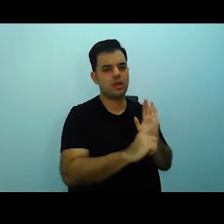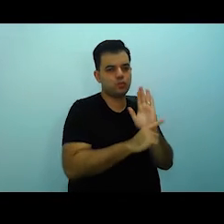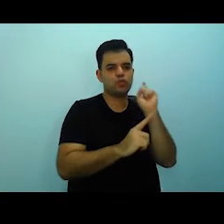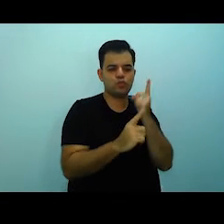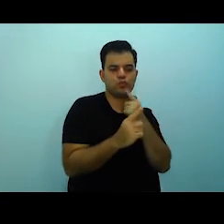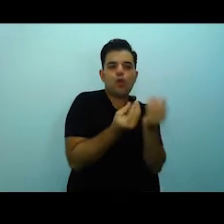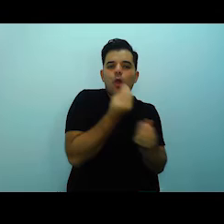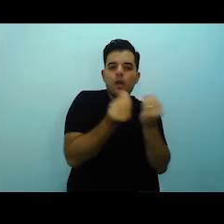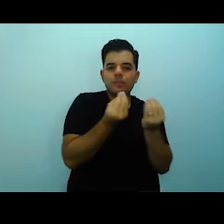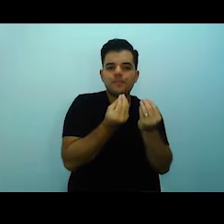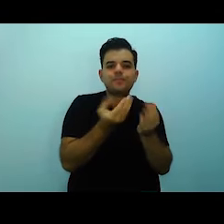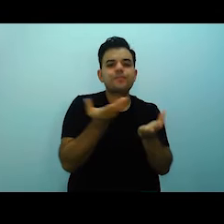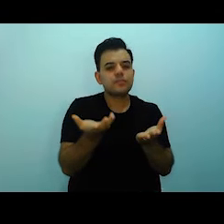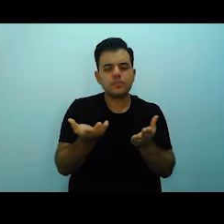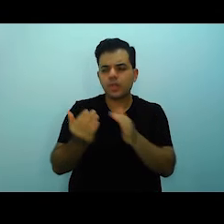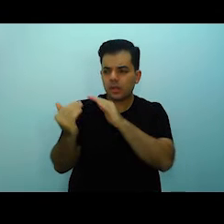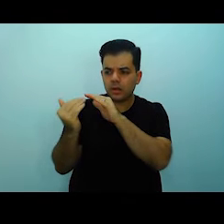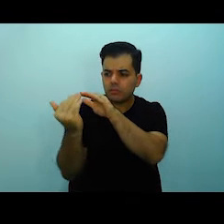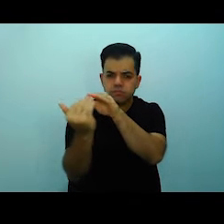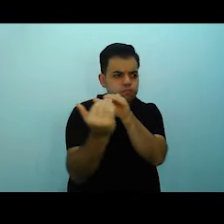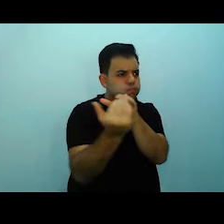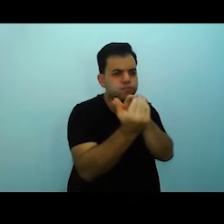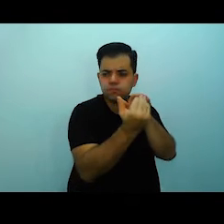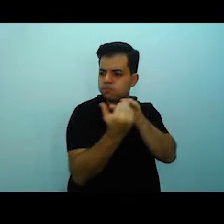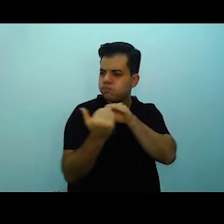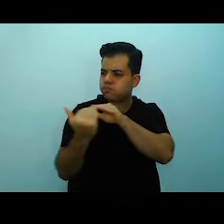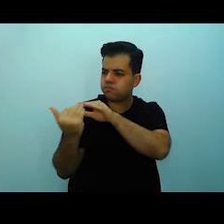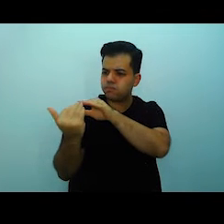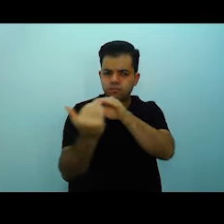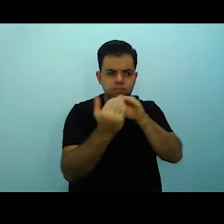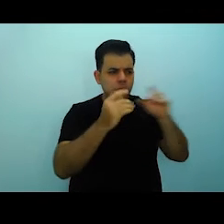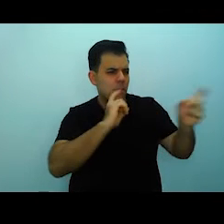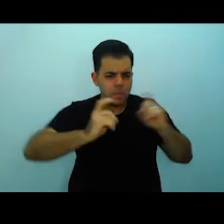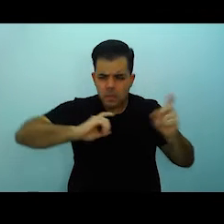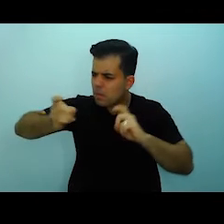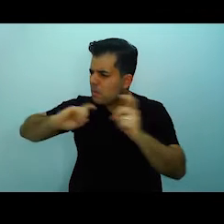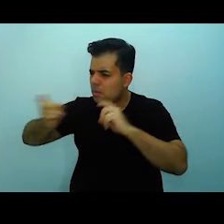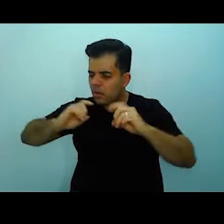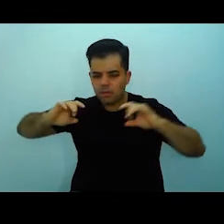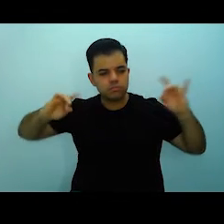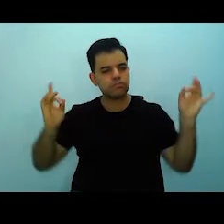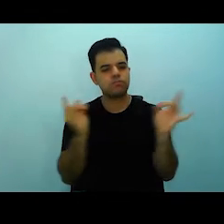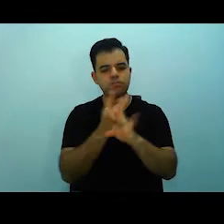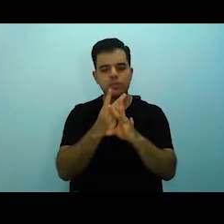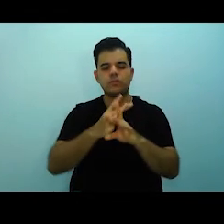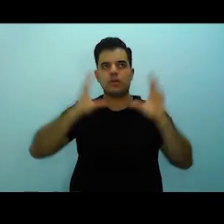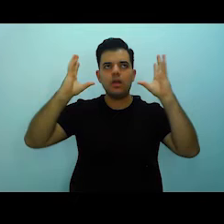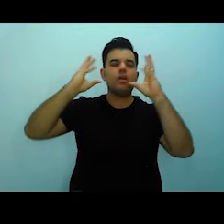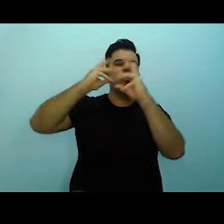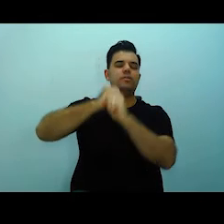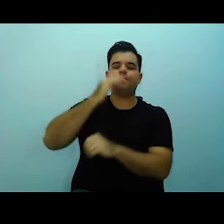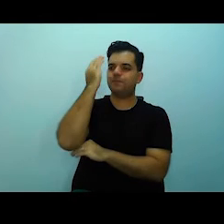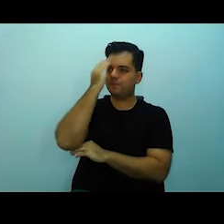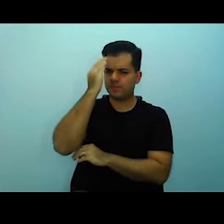Então, após esse alinhamento inicial, a gente sai dali com uma crença, né, de qual é esse público, e esse